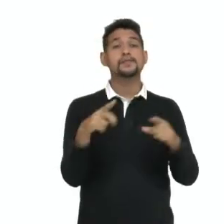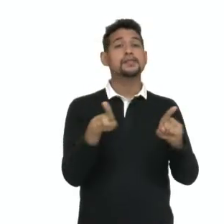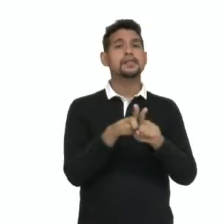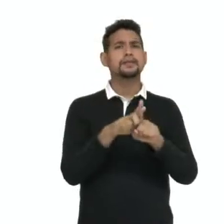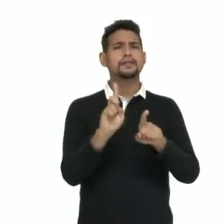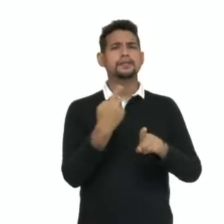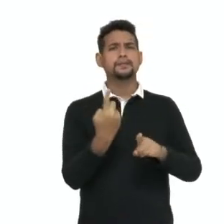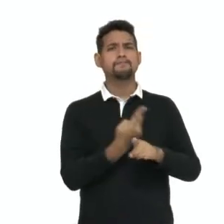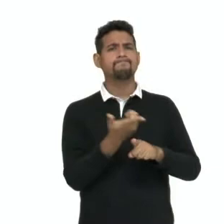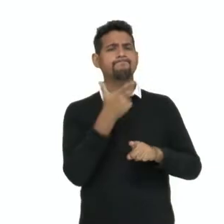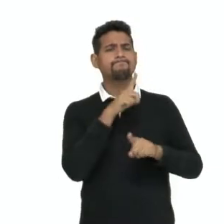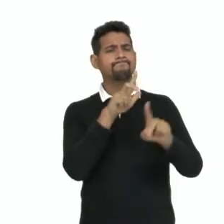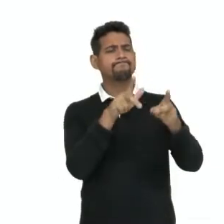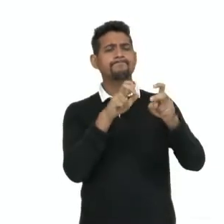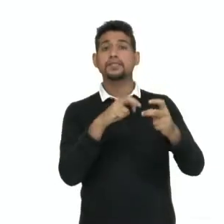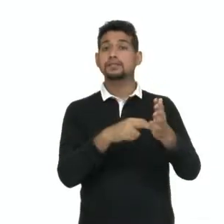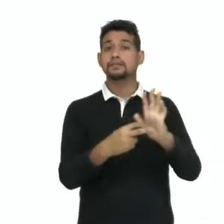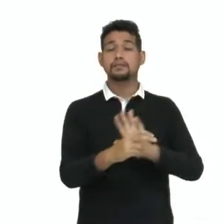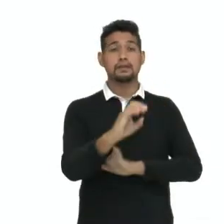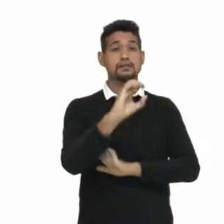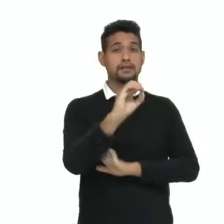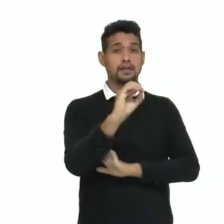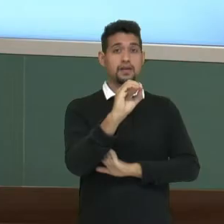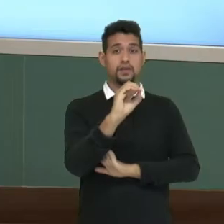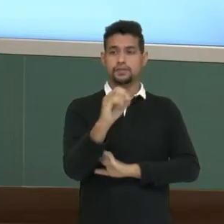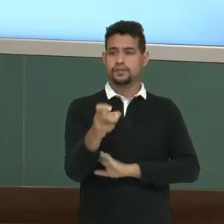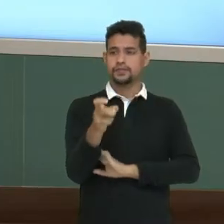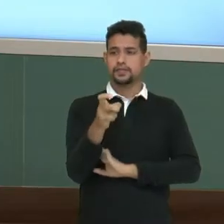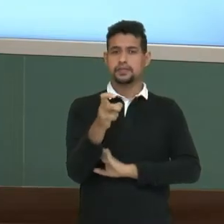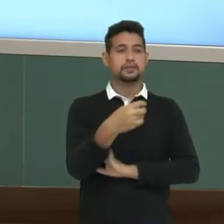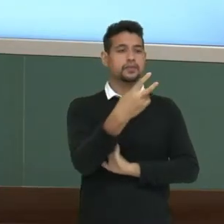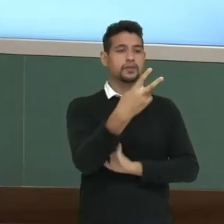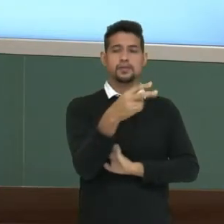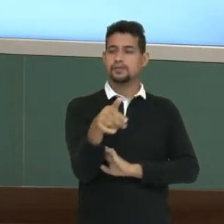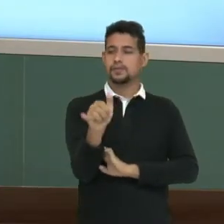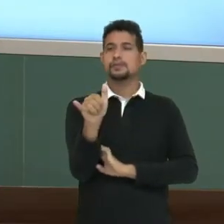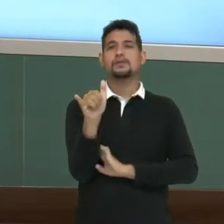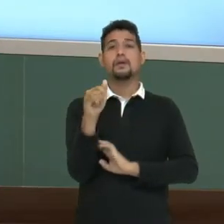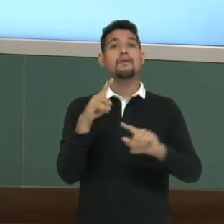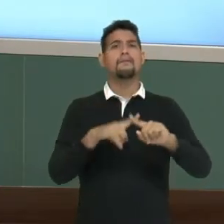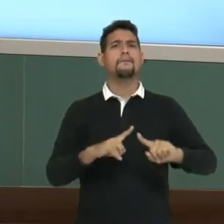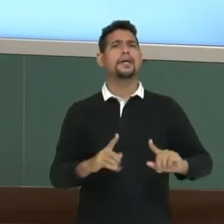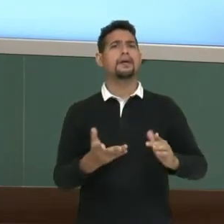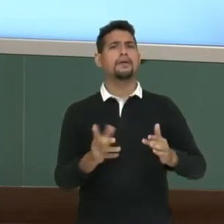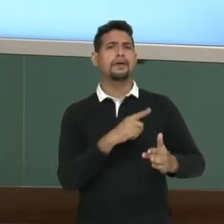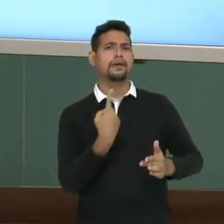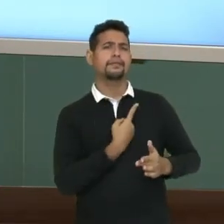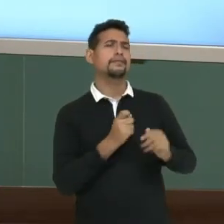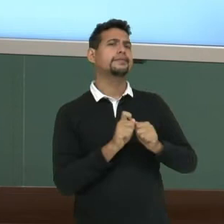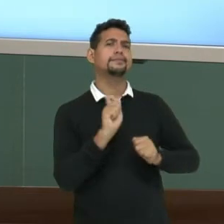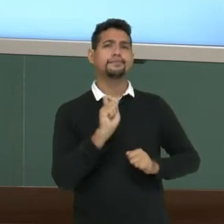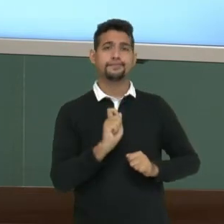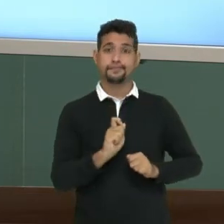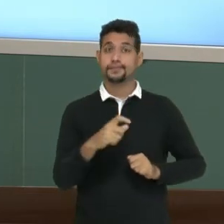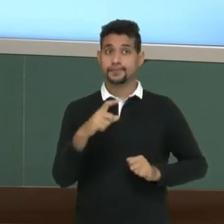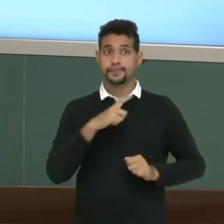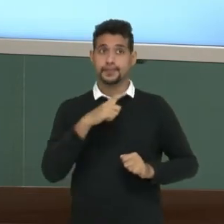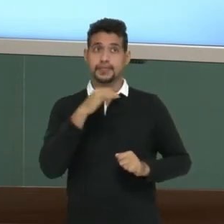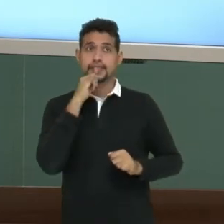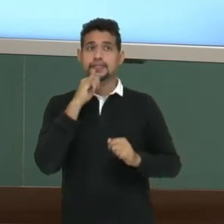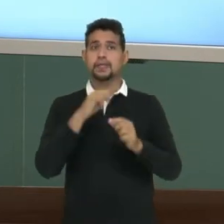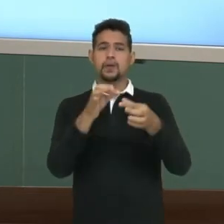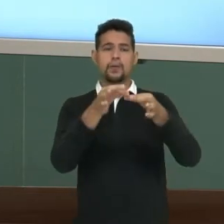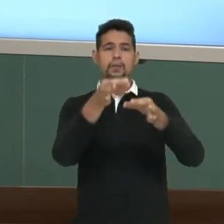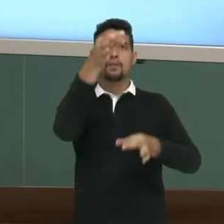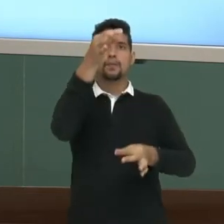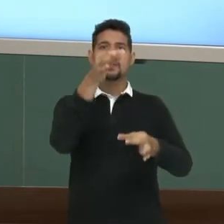que a gente vai considerar vai ser 0 para o x e 2 para o y. E agora nós vamos fazer este ponto em relação